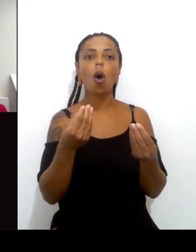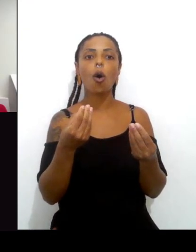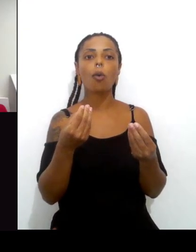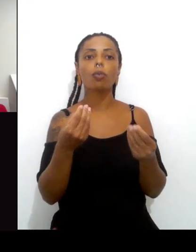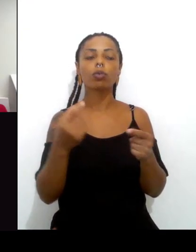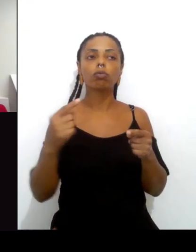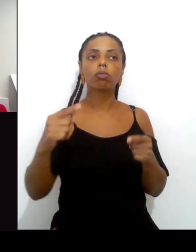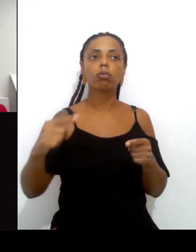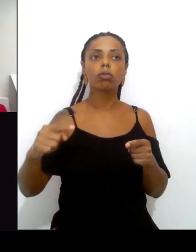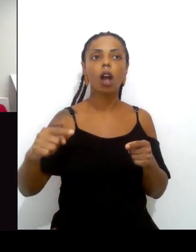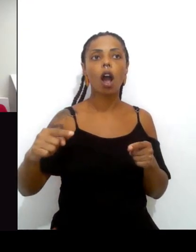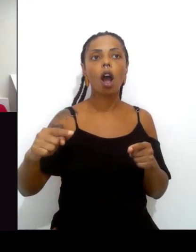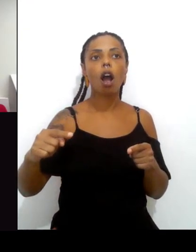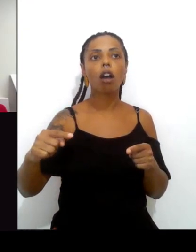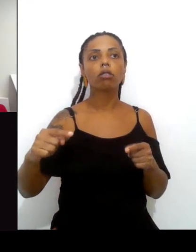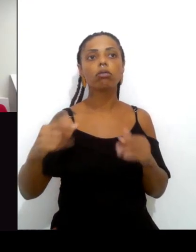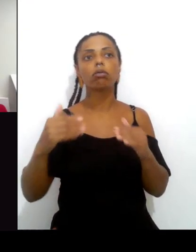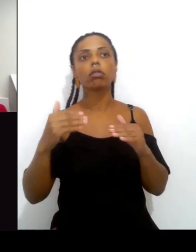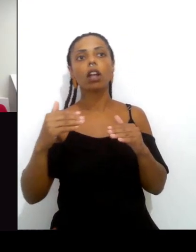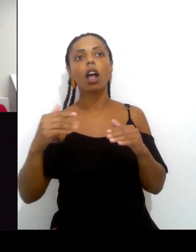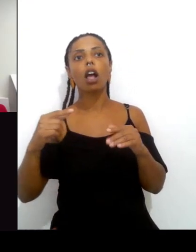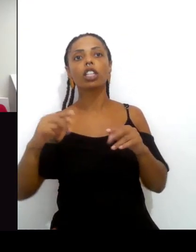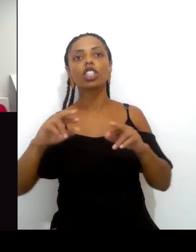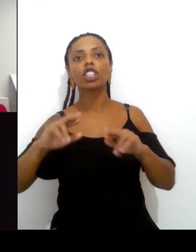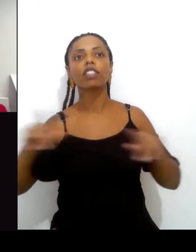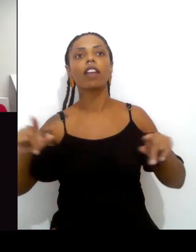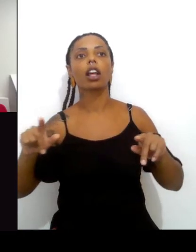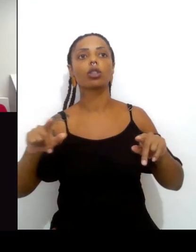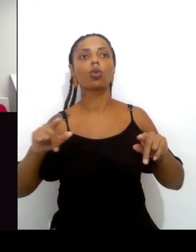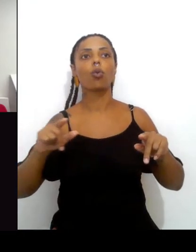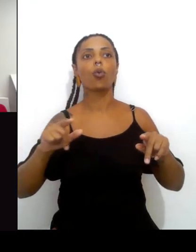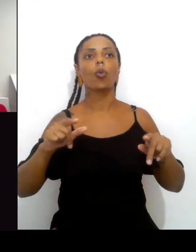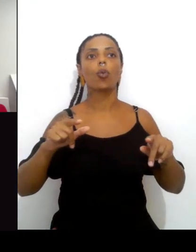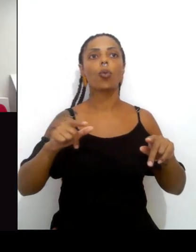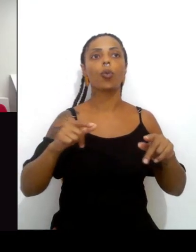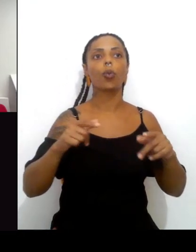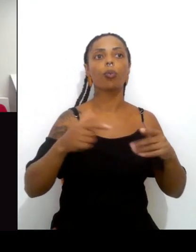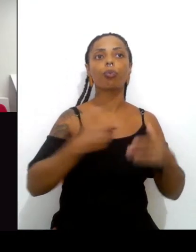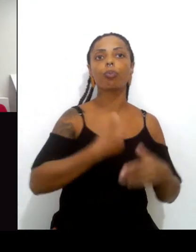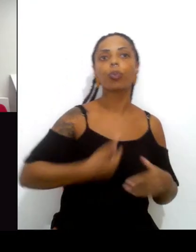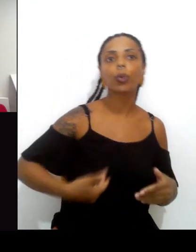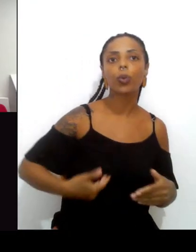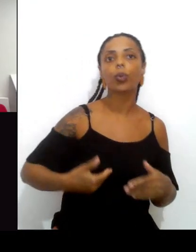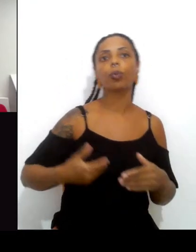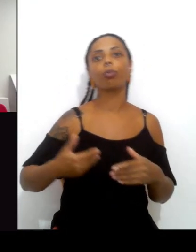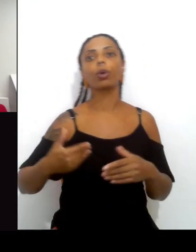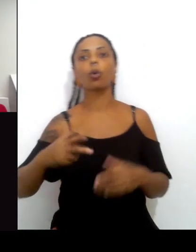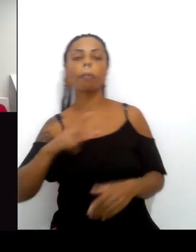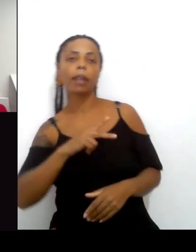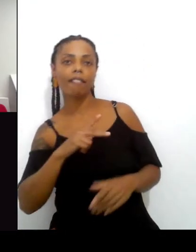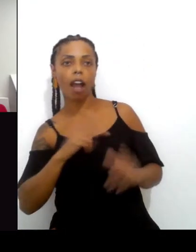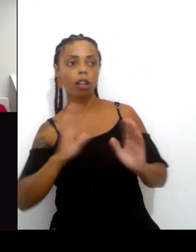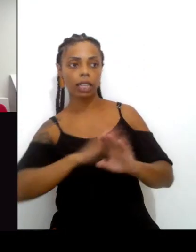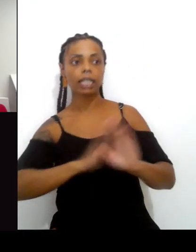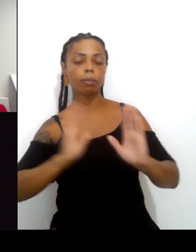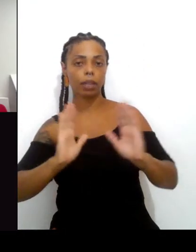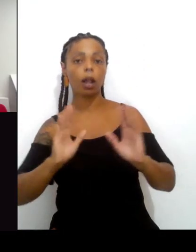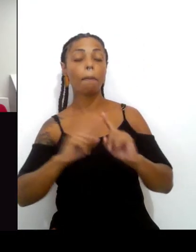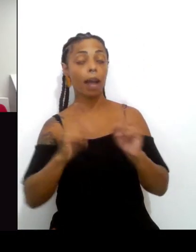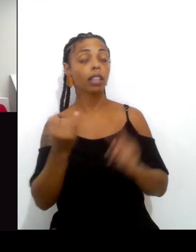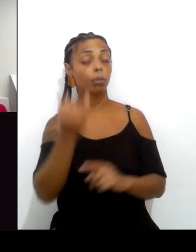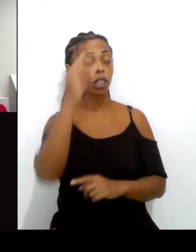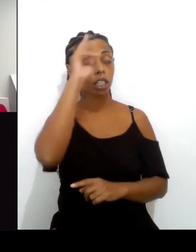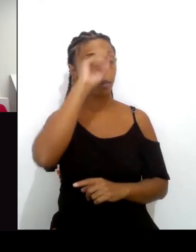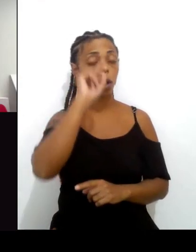o público e o privado né naquele momento no entanto é importante lembrar que o Francis Bacon